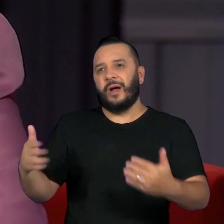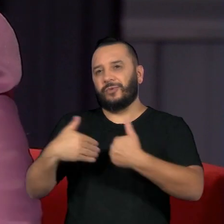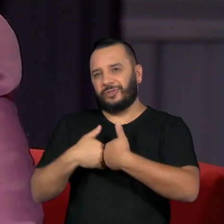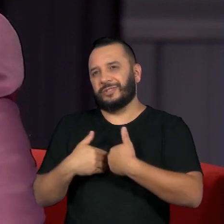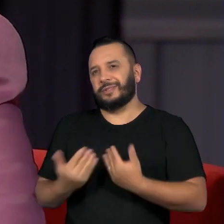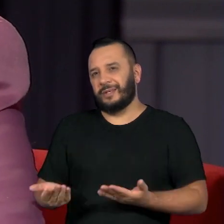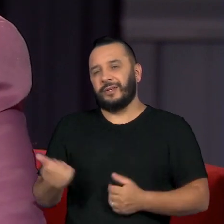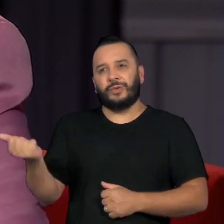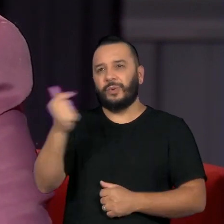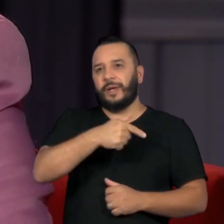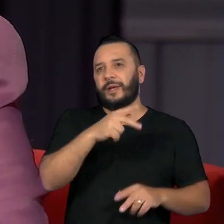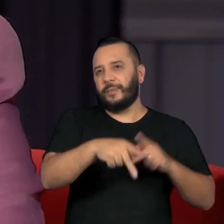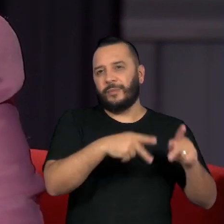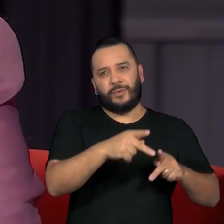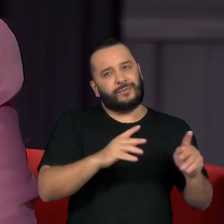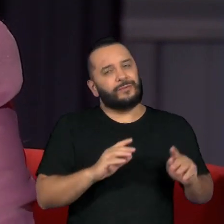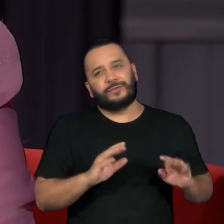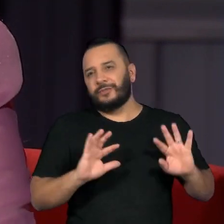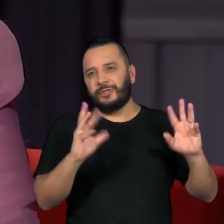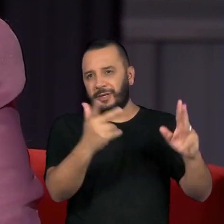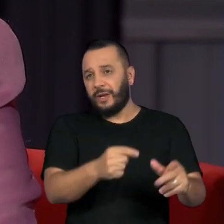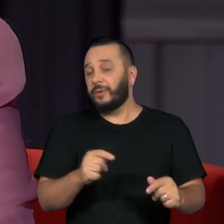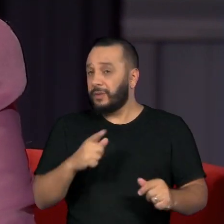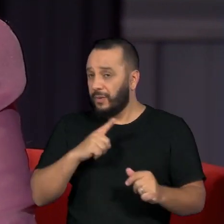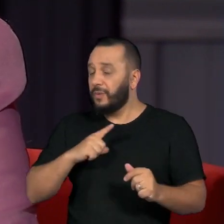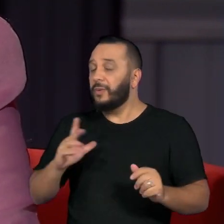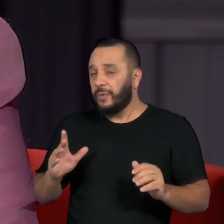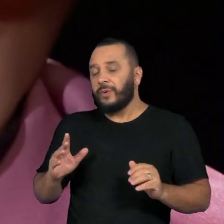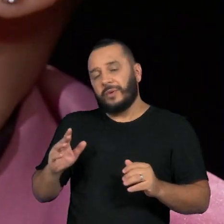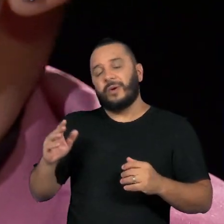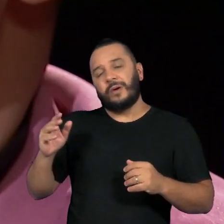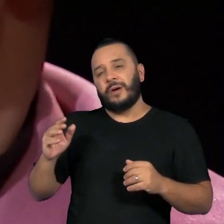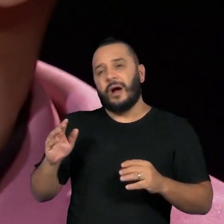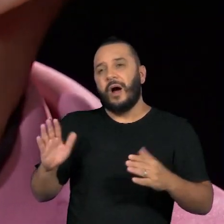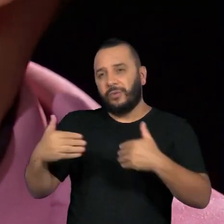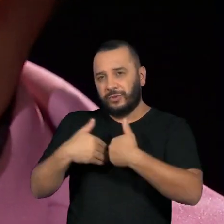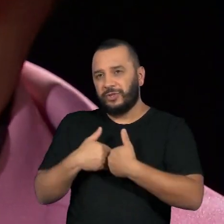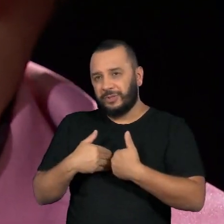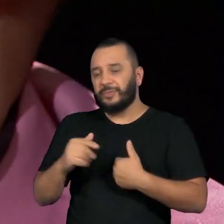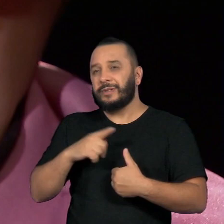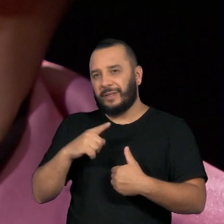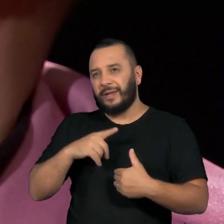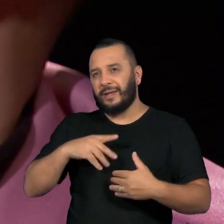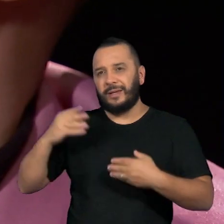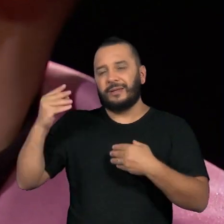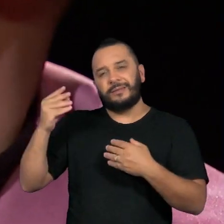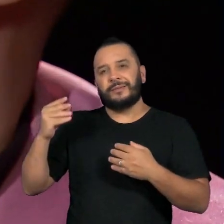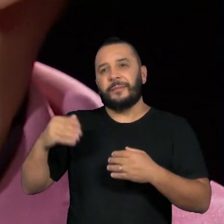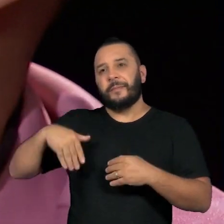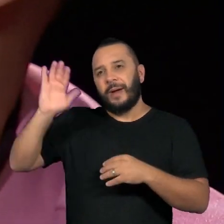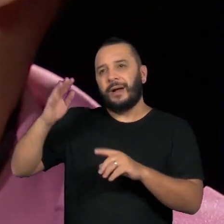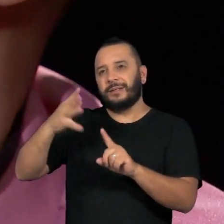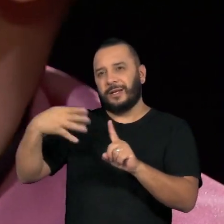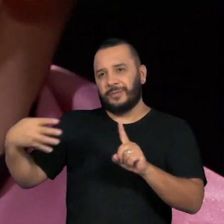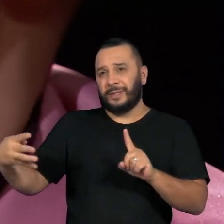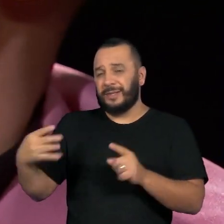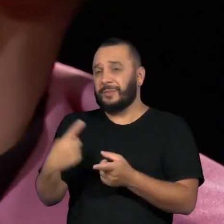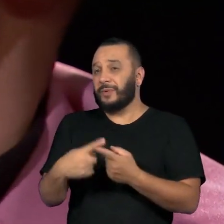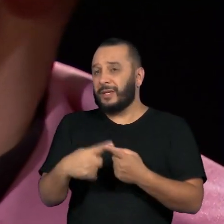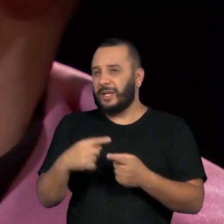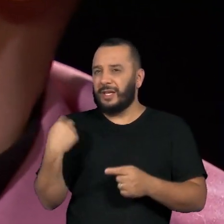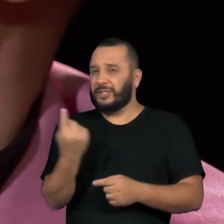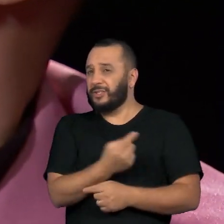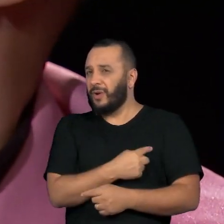na população em geral. Então, é muito maior no autismo. Por quê? Porque a gente questiona mais, a gente vive menos as regras sociais, a gente